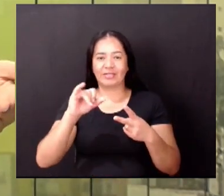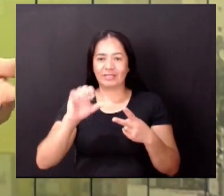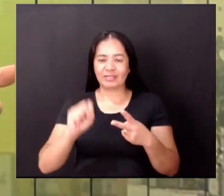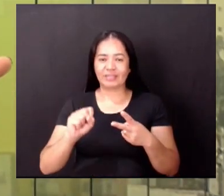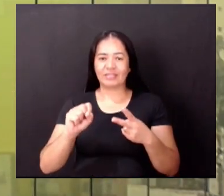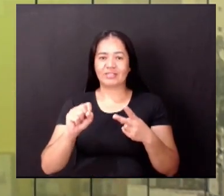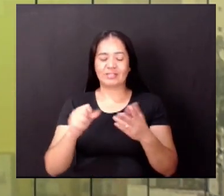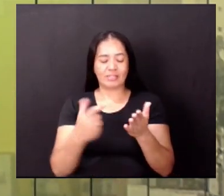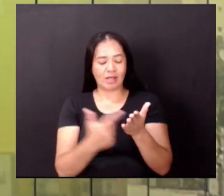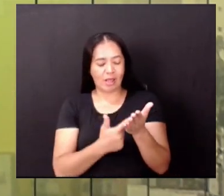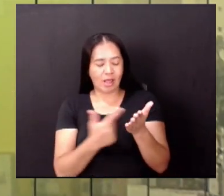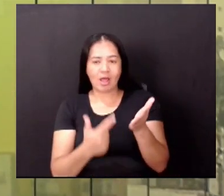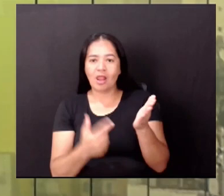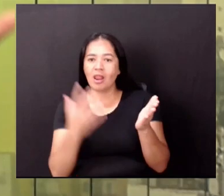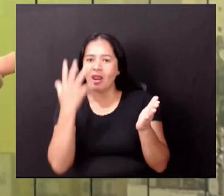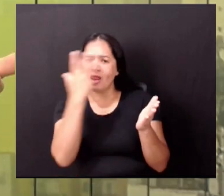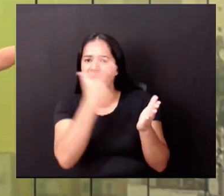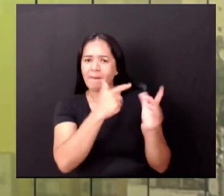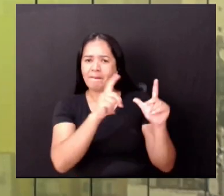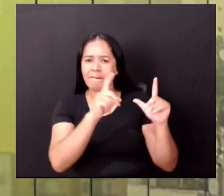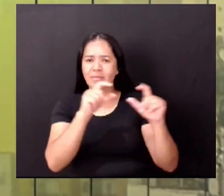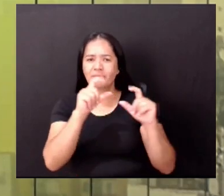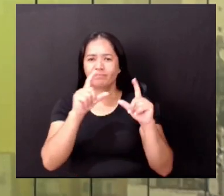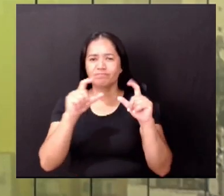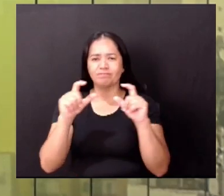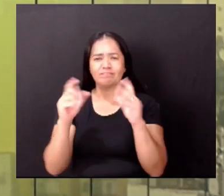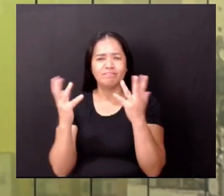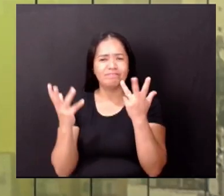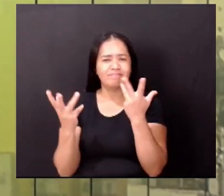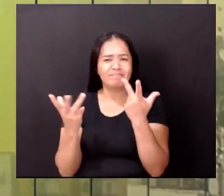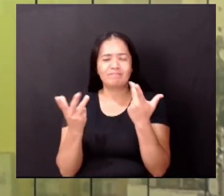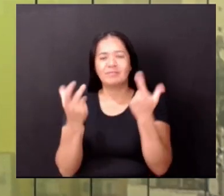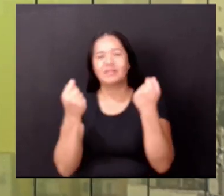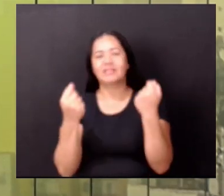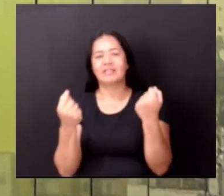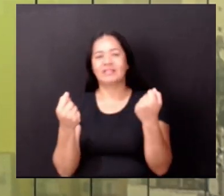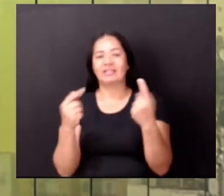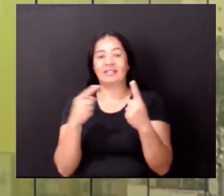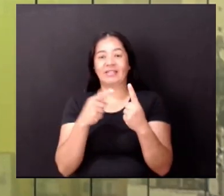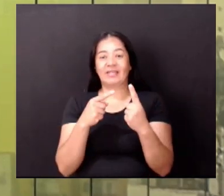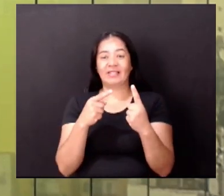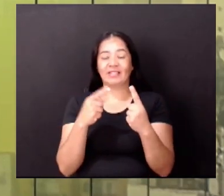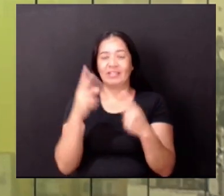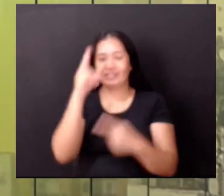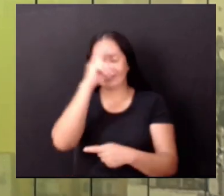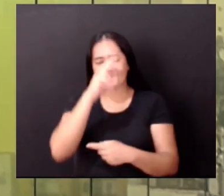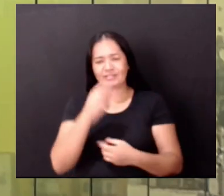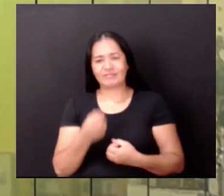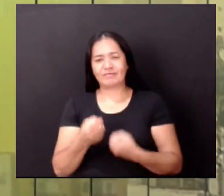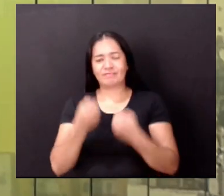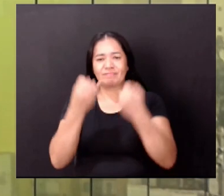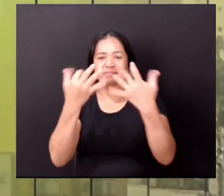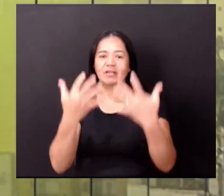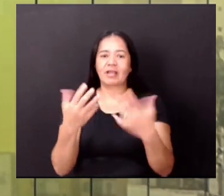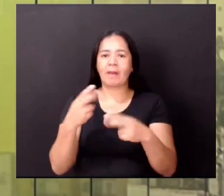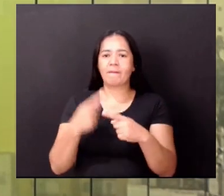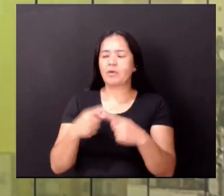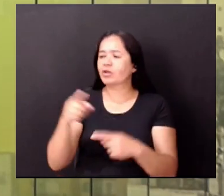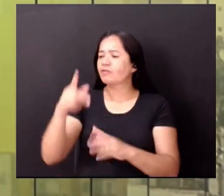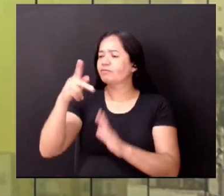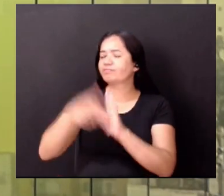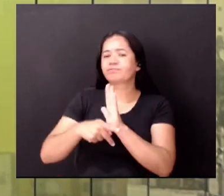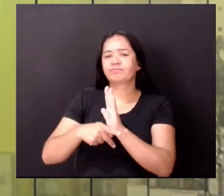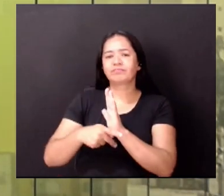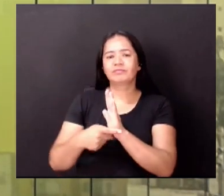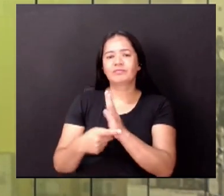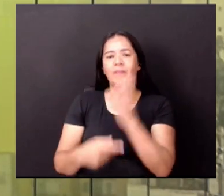muito bonito, com uma diagramação moderna e com fotos muito orgânicas. E a Denise está aqui com a gente para falar dessa história, o que